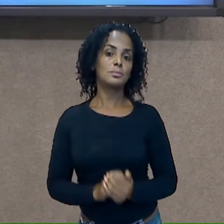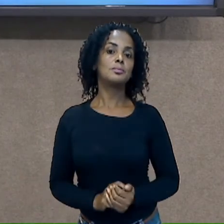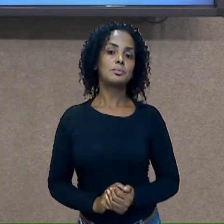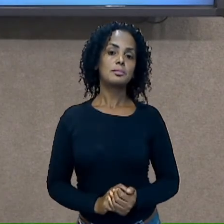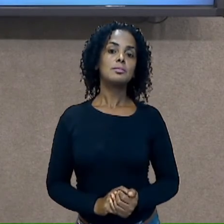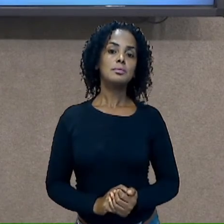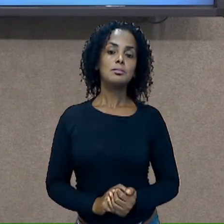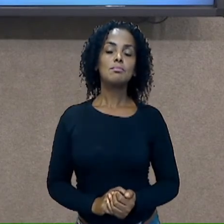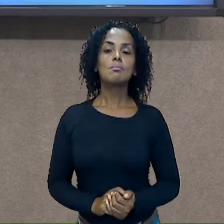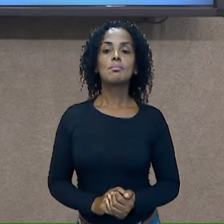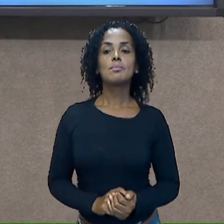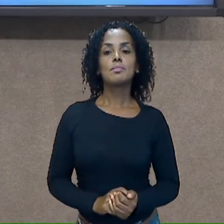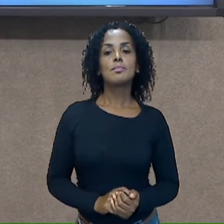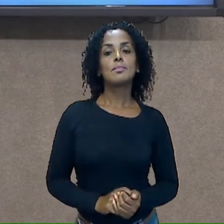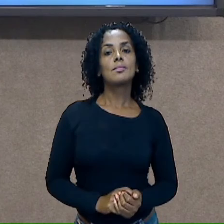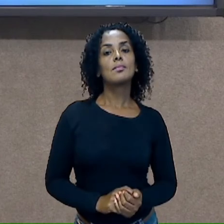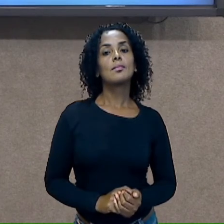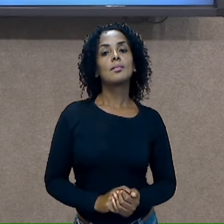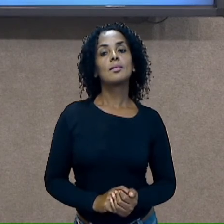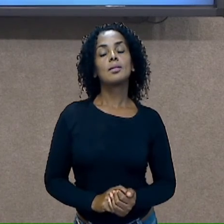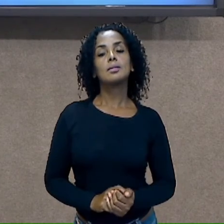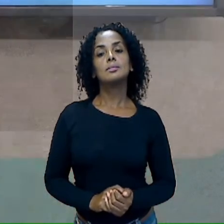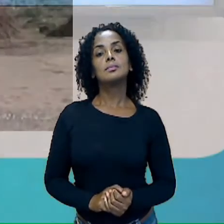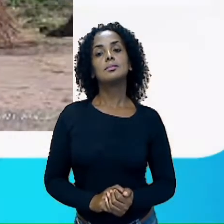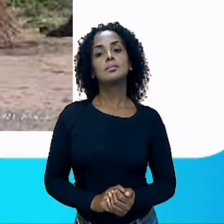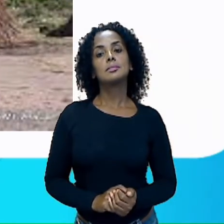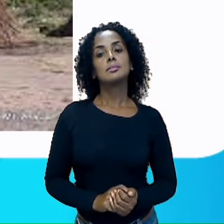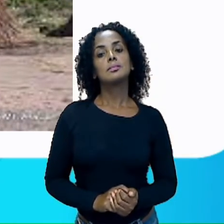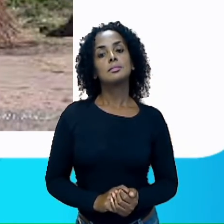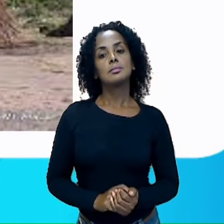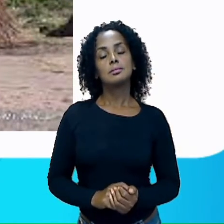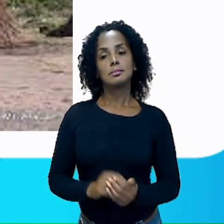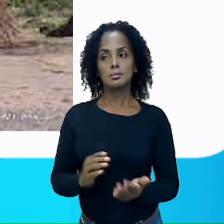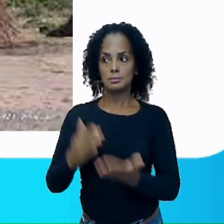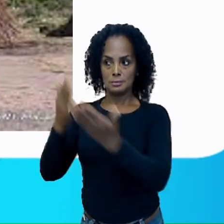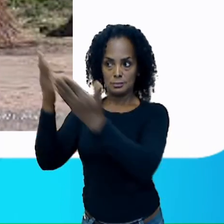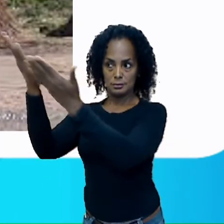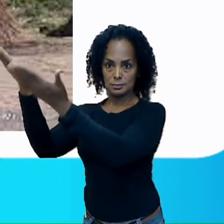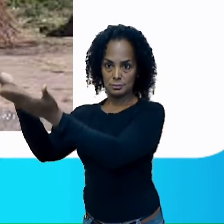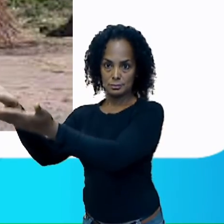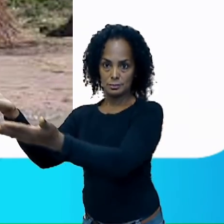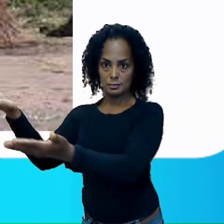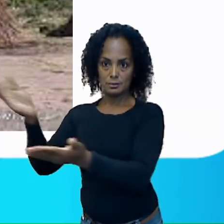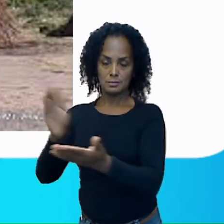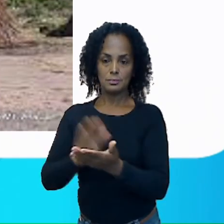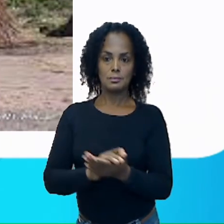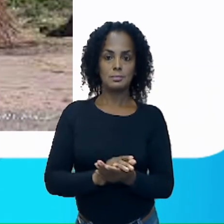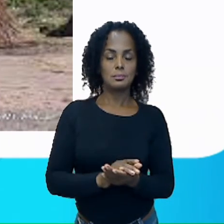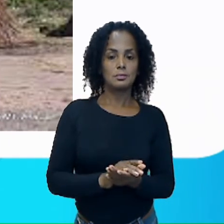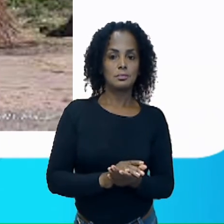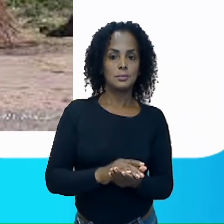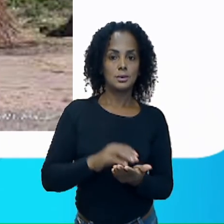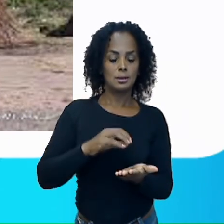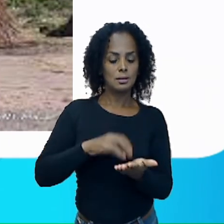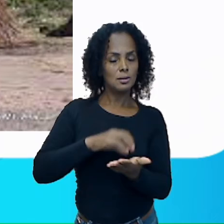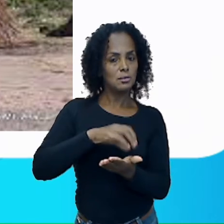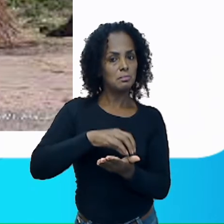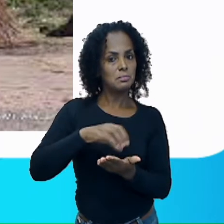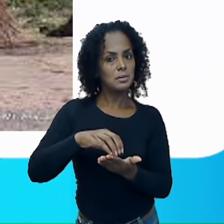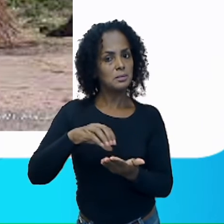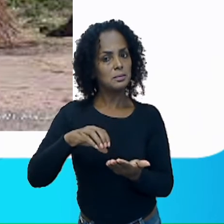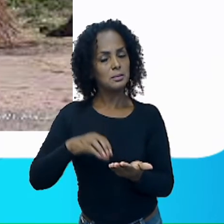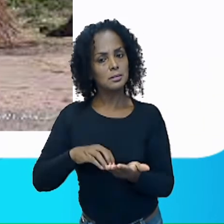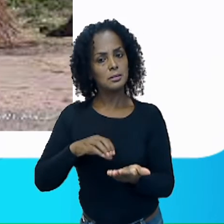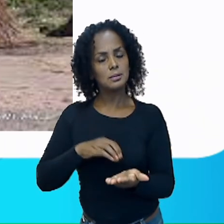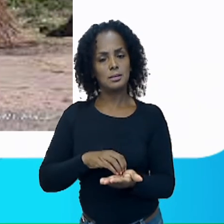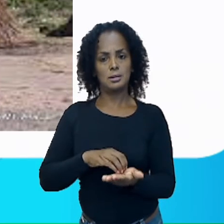recursos naturais extraídos da natureza. Eu quis deixar aqui para vocês uma aldeia, né, indígena, uma oca.